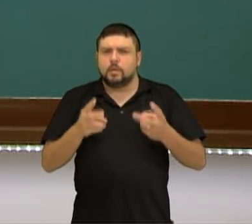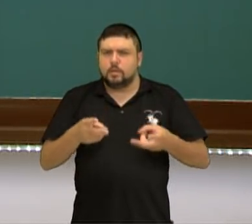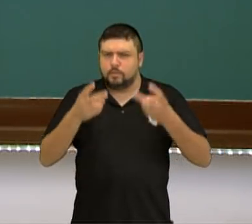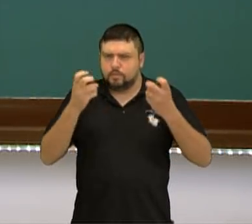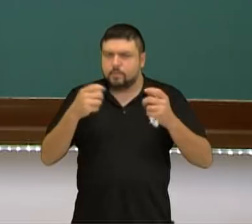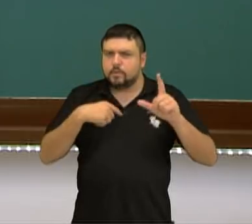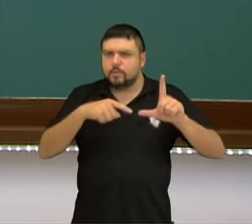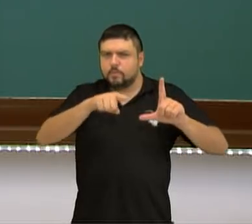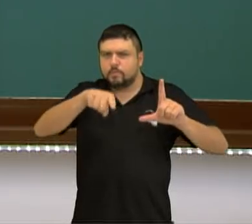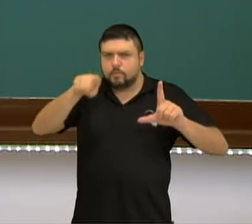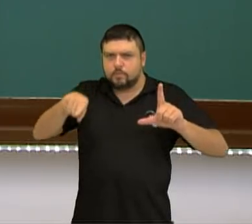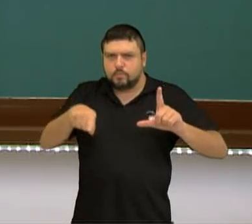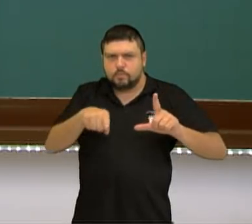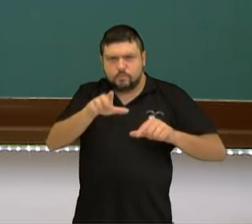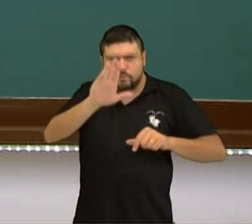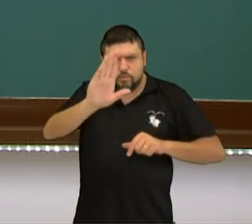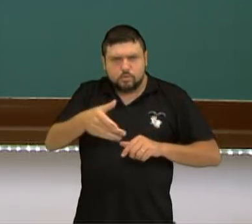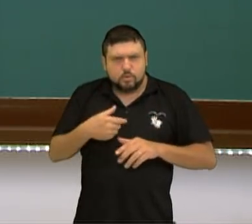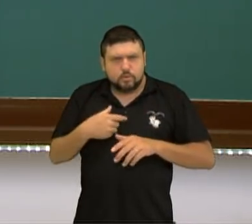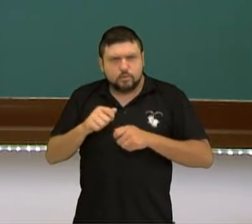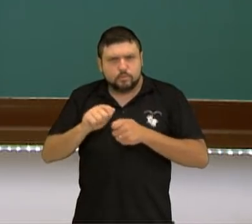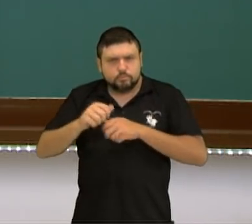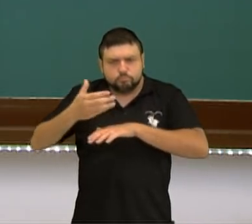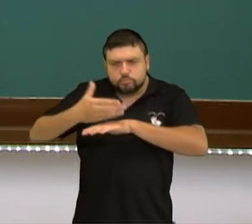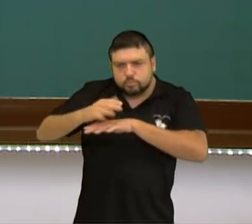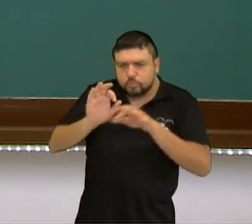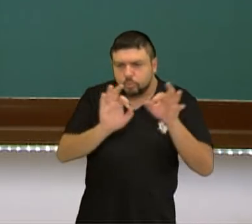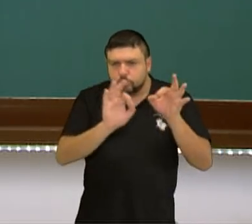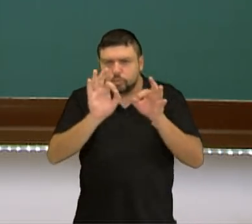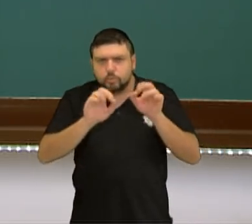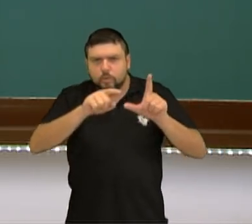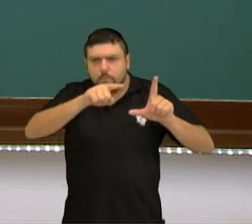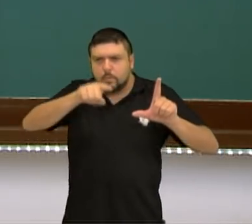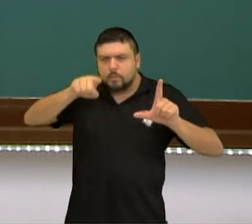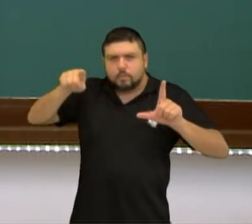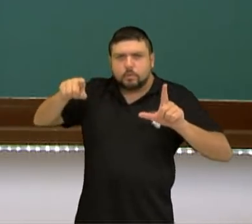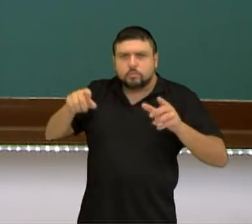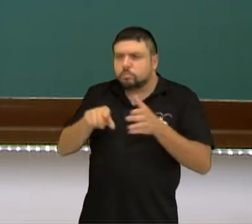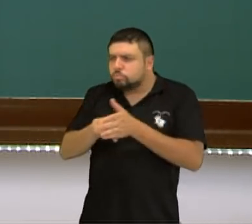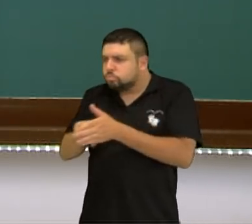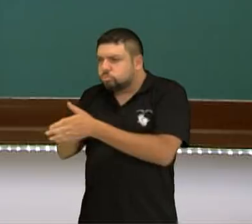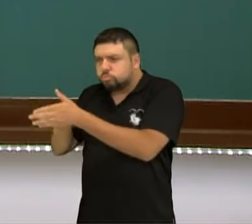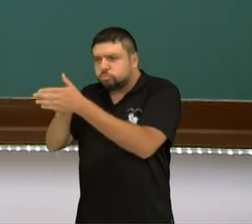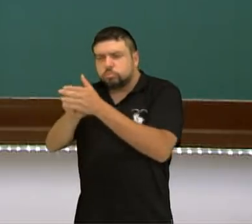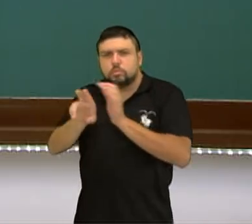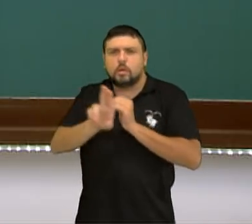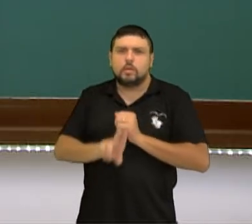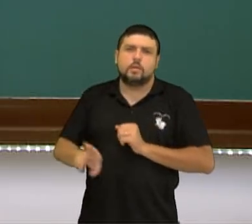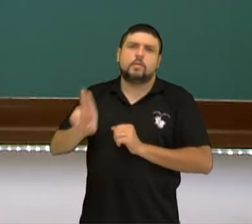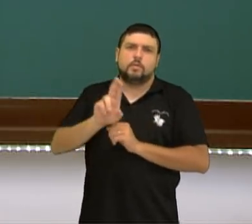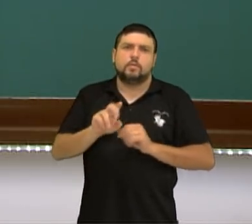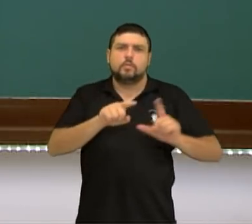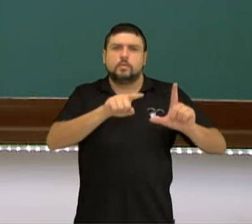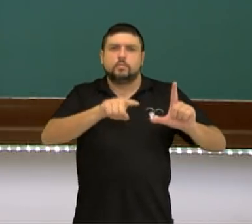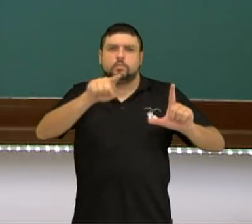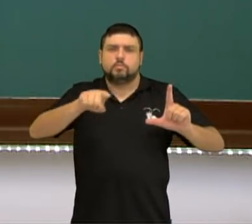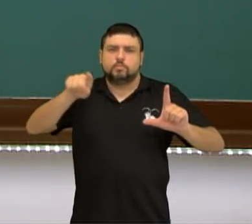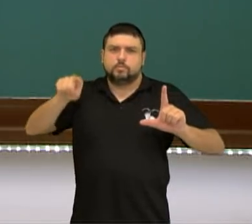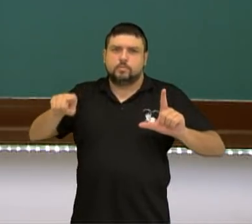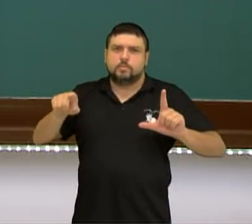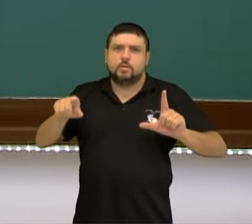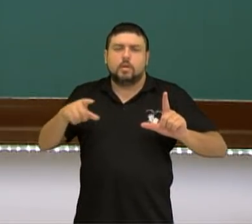construiu e analisou um gráfico? Já. Na estatística, você trabalha muito com gráficos. O gráfico traz muitas informações